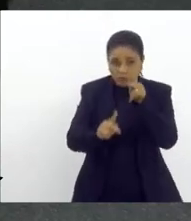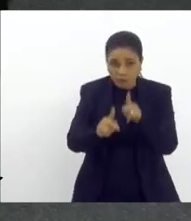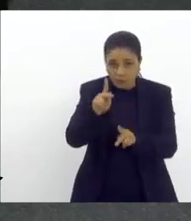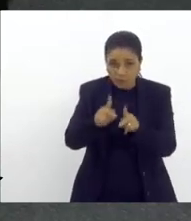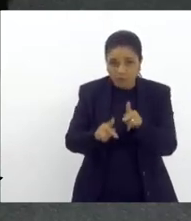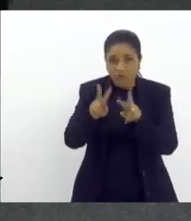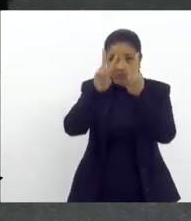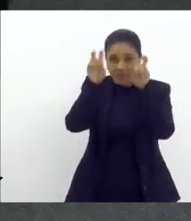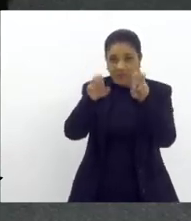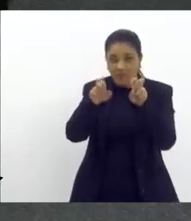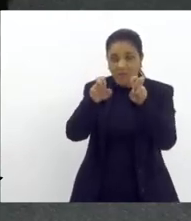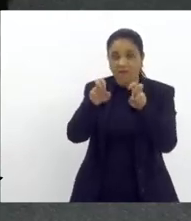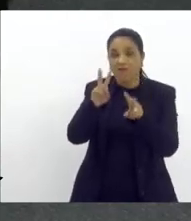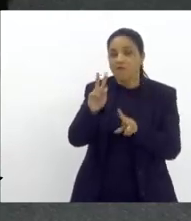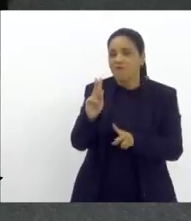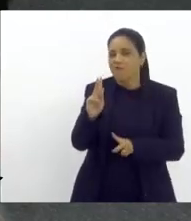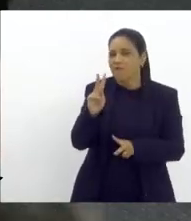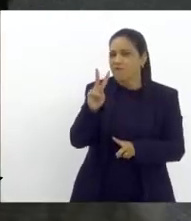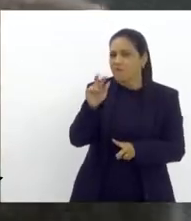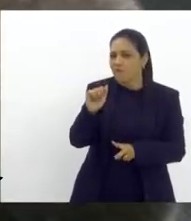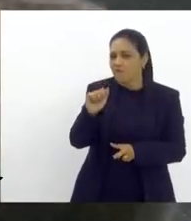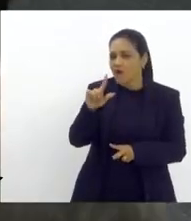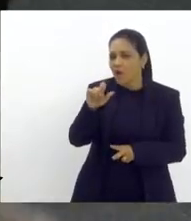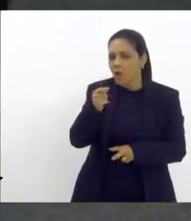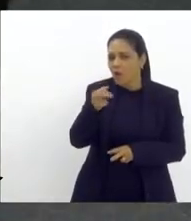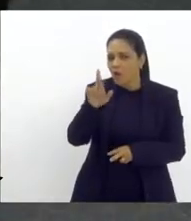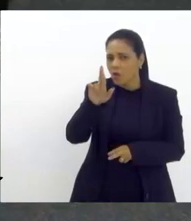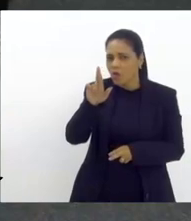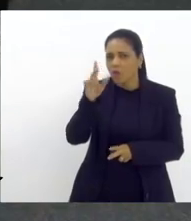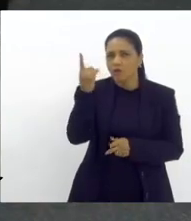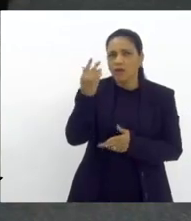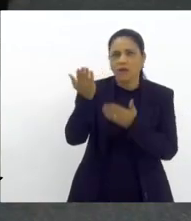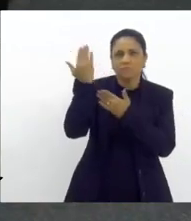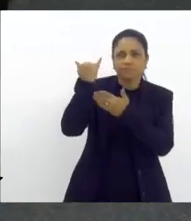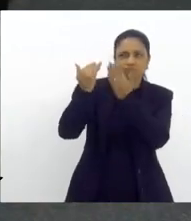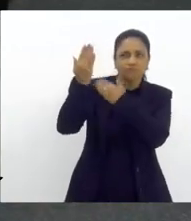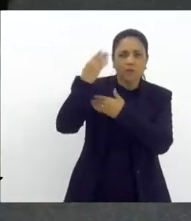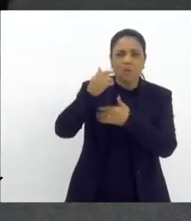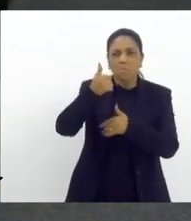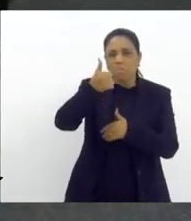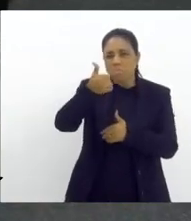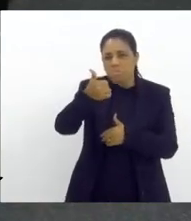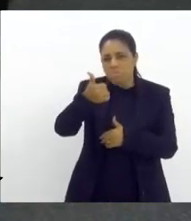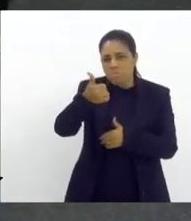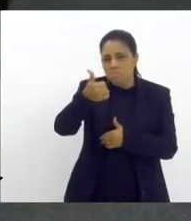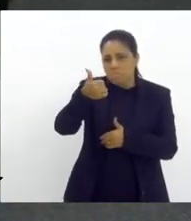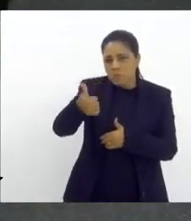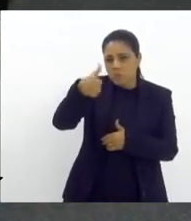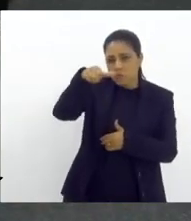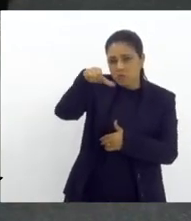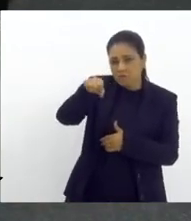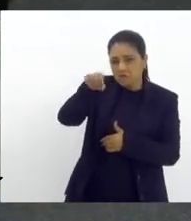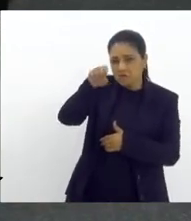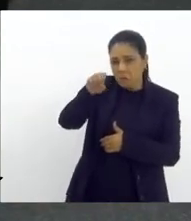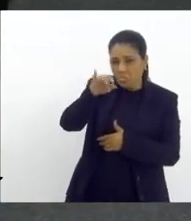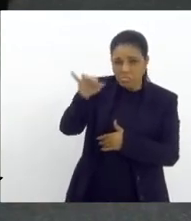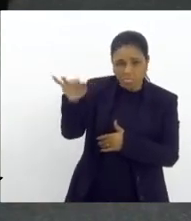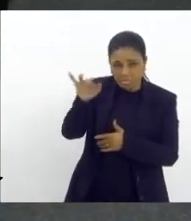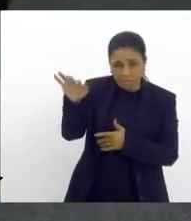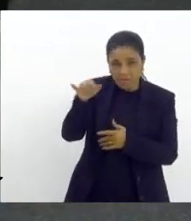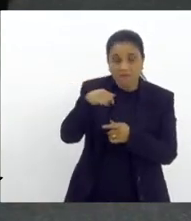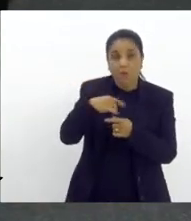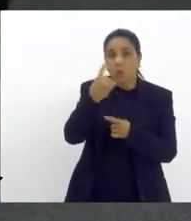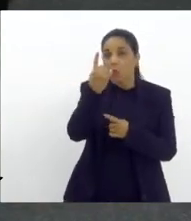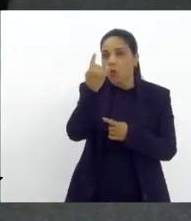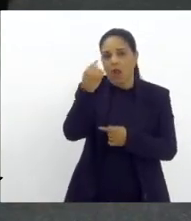chamado há um valor que se eu não me engano foi colocado em 1980 lá não sei quanto não vou falar para minha TV que é o valor